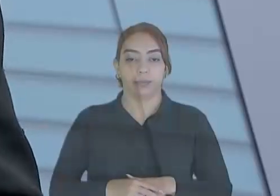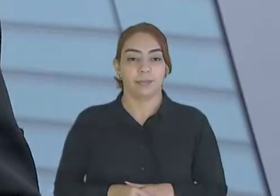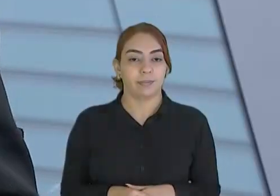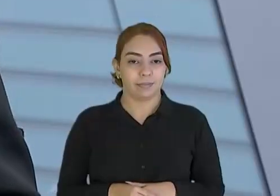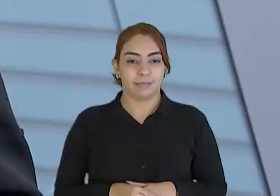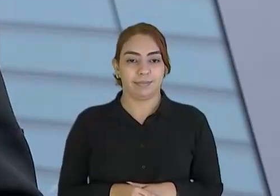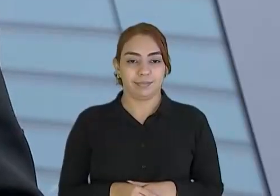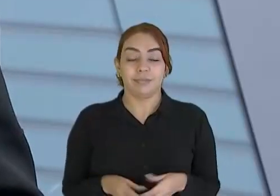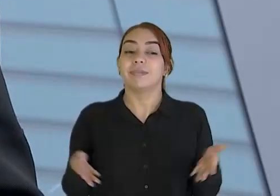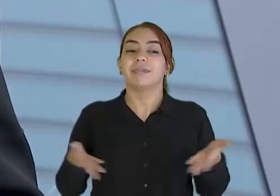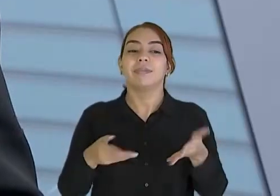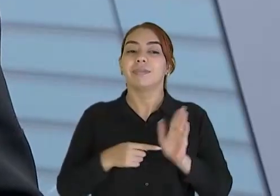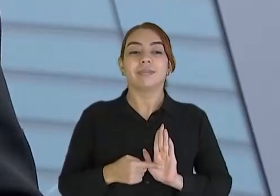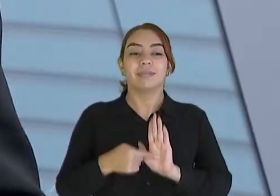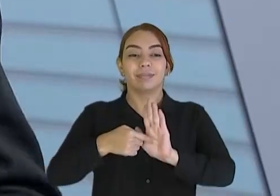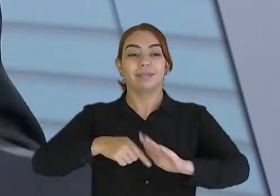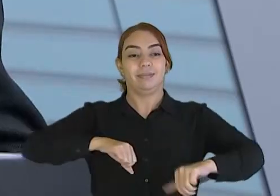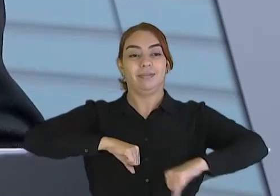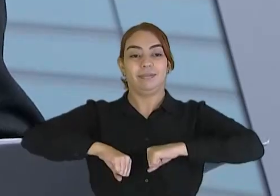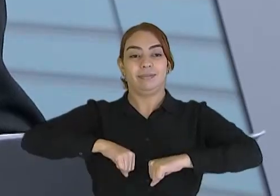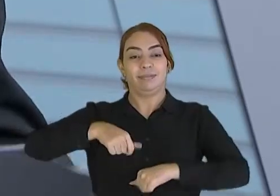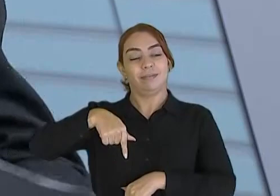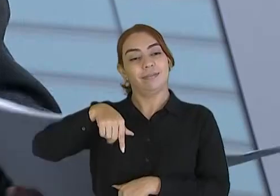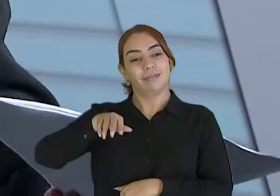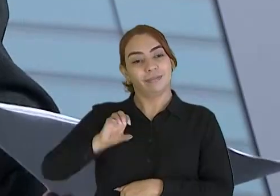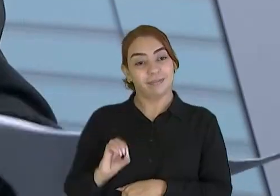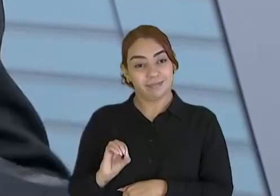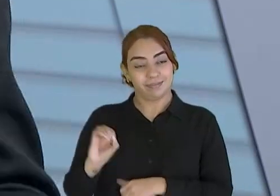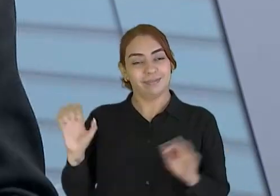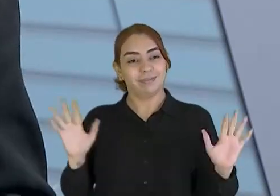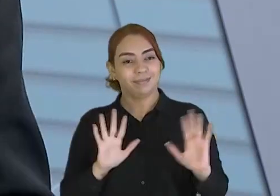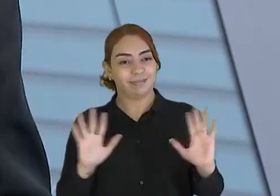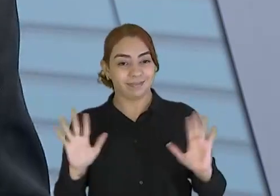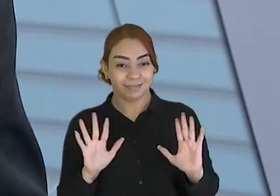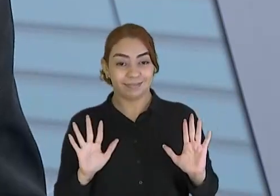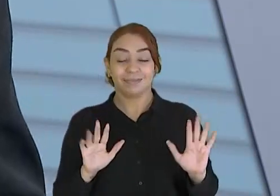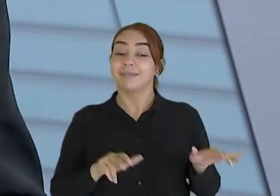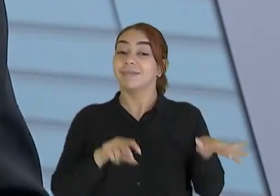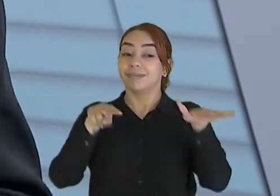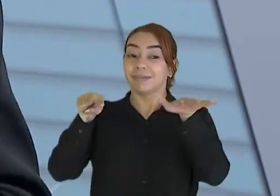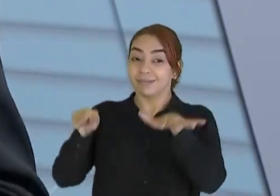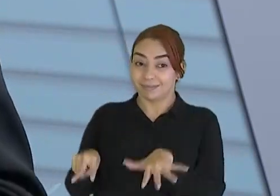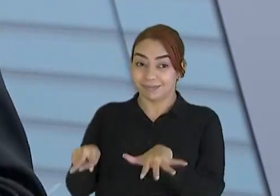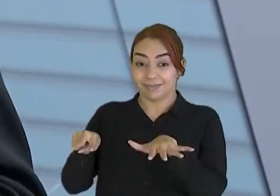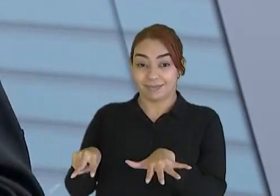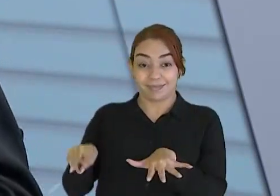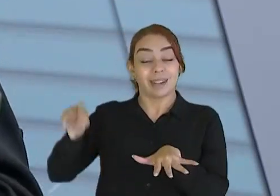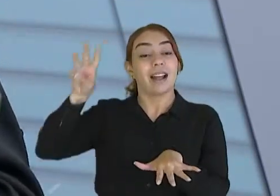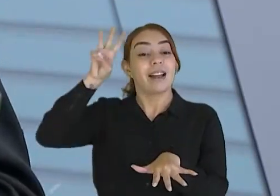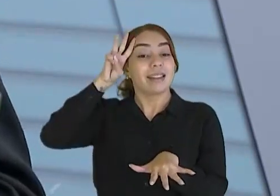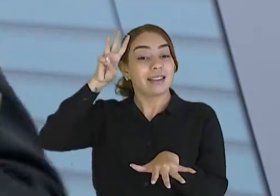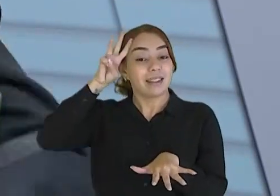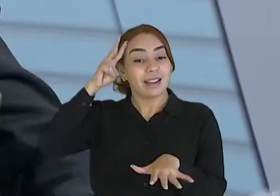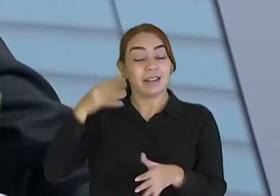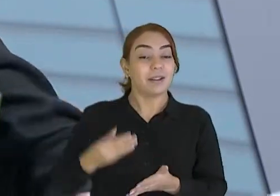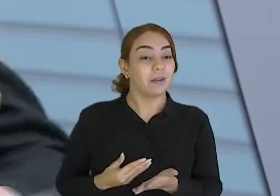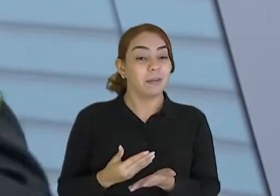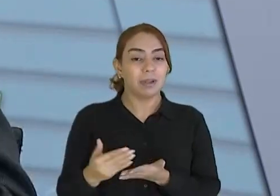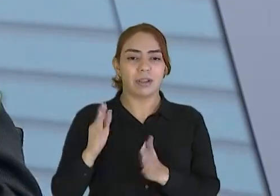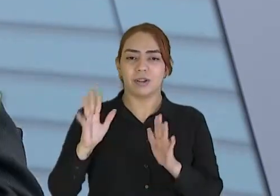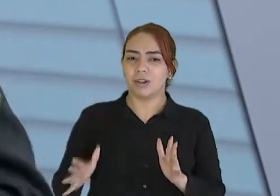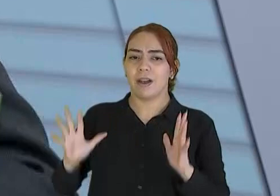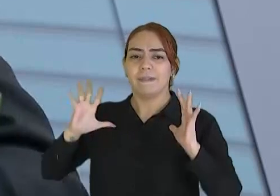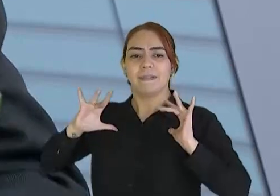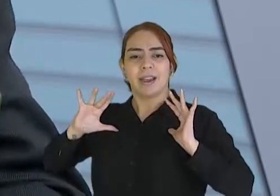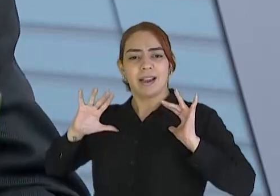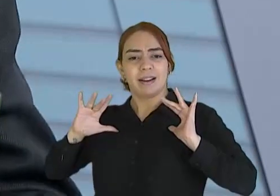Olá, você, está no ar o programa Questão de Ordem, celebrando o nosso início de semana aqui nesta terça-feira, não é? Teve o